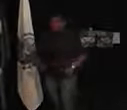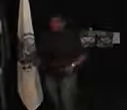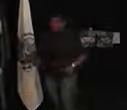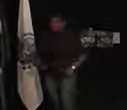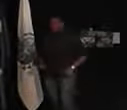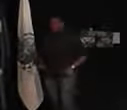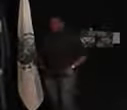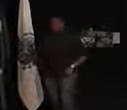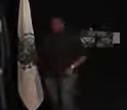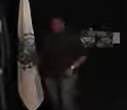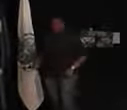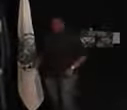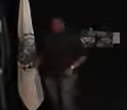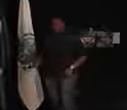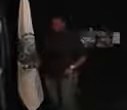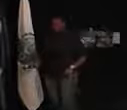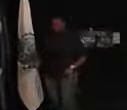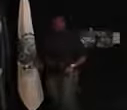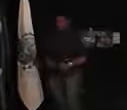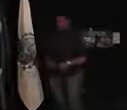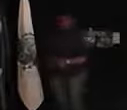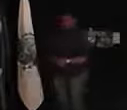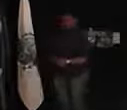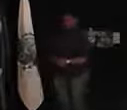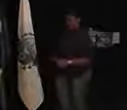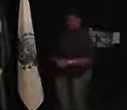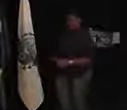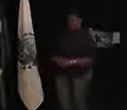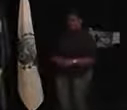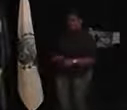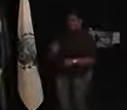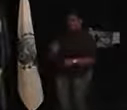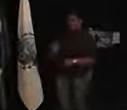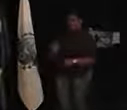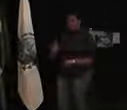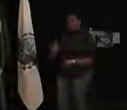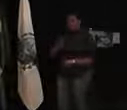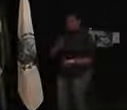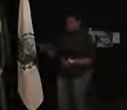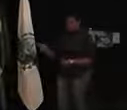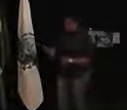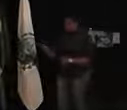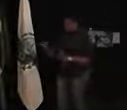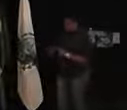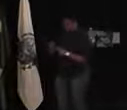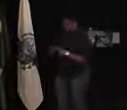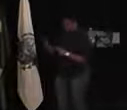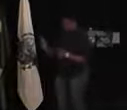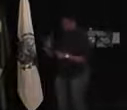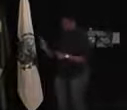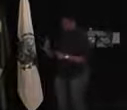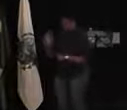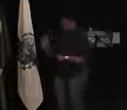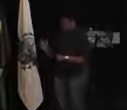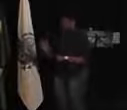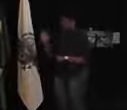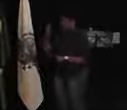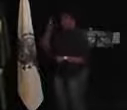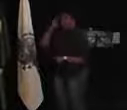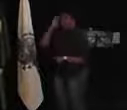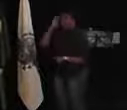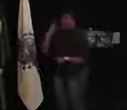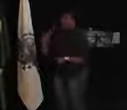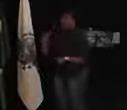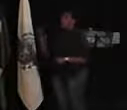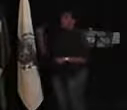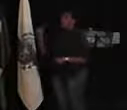menos desgaste, né? Então, não cabe ao professor diagnosticar, mas quando ele percebe alguns sintomas característicos,